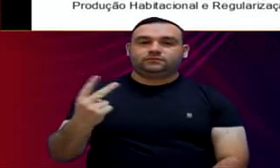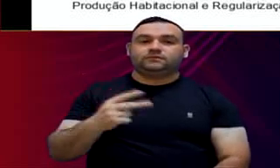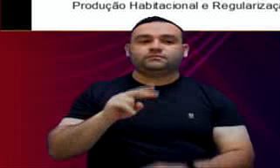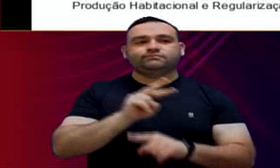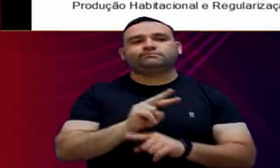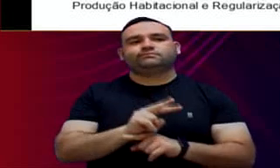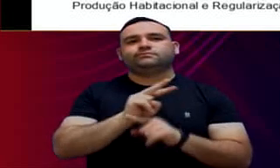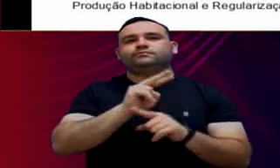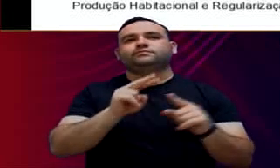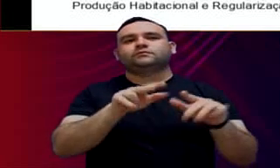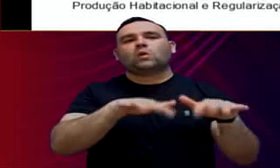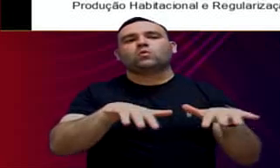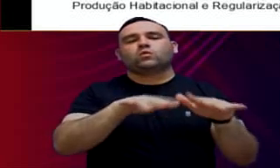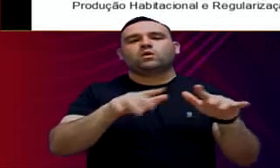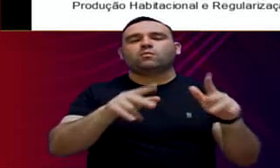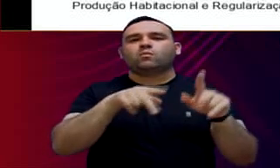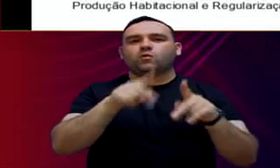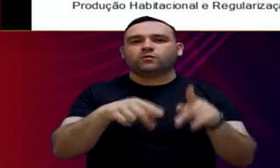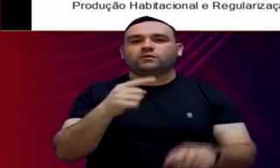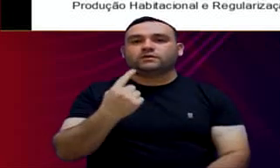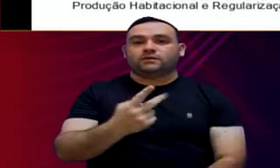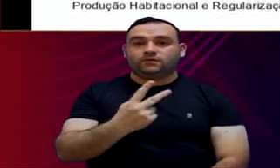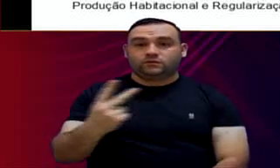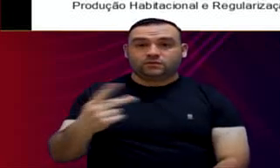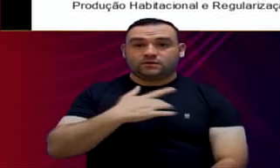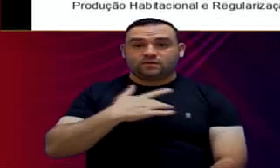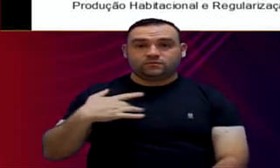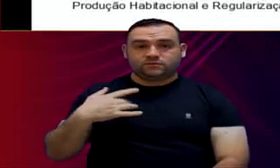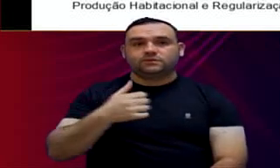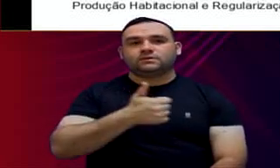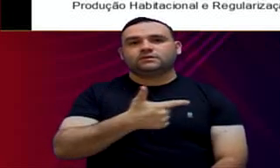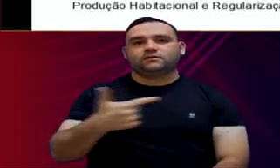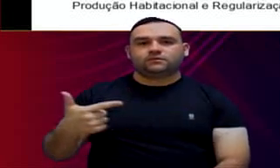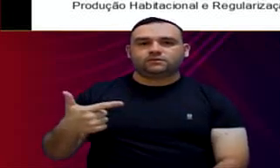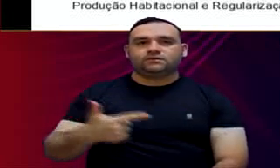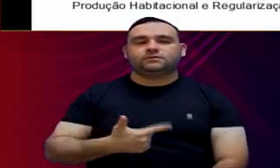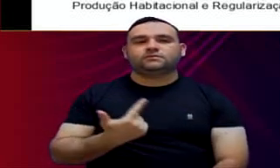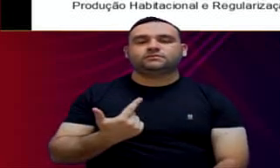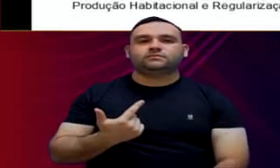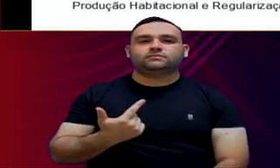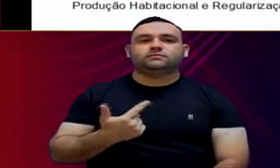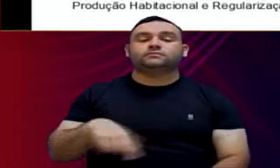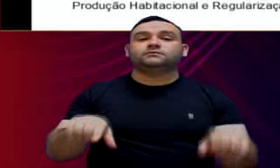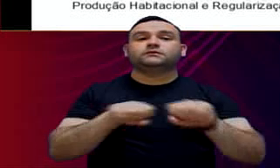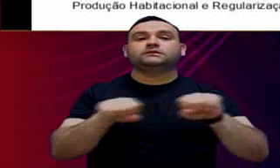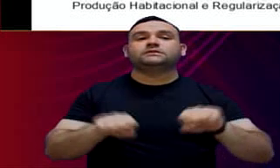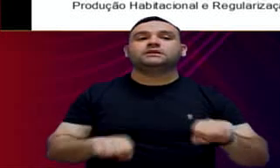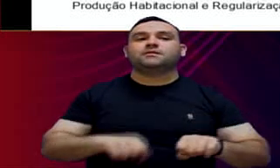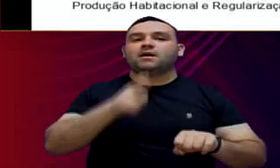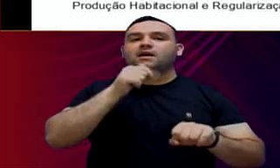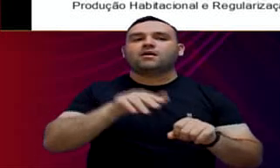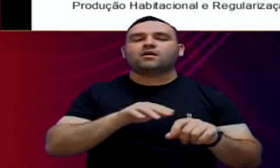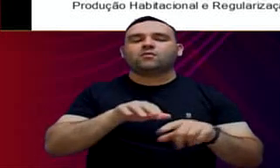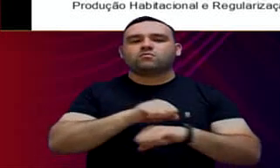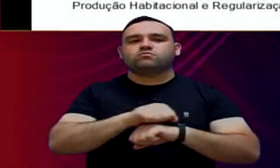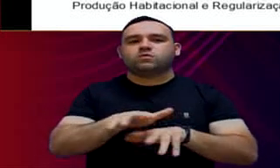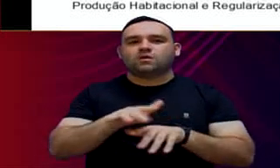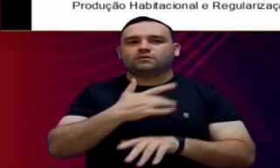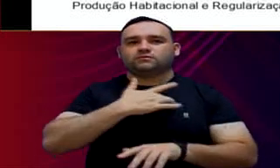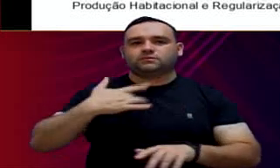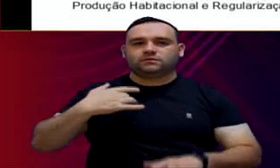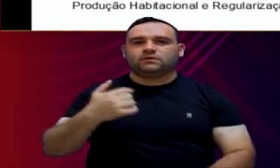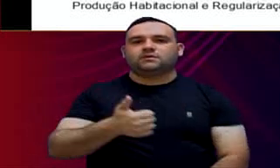zeladoria de espaços públicos 122 saúde 122 sistema de abastecimento de água e esgoto